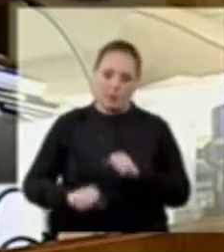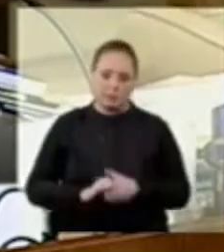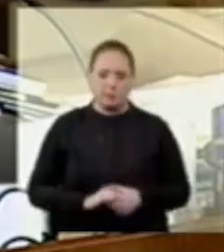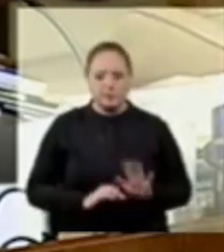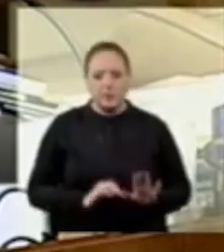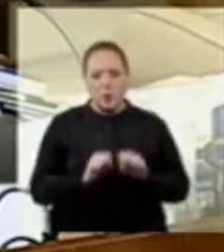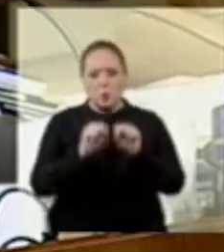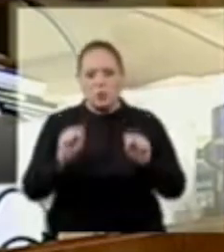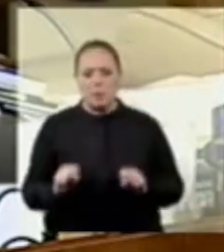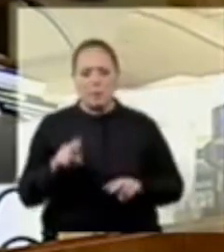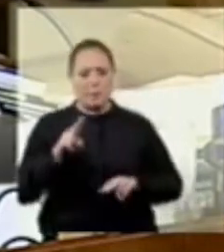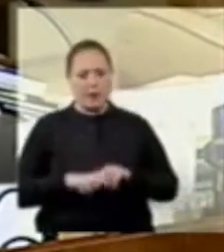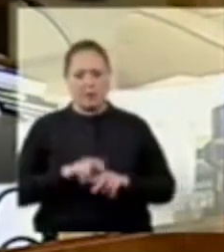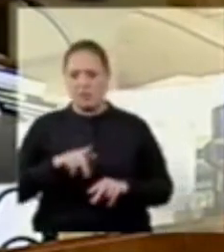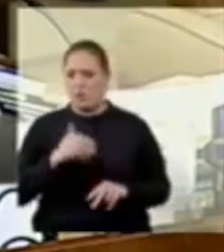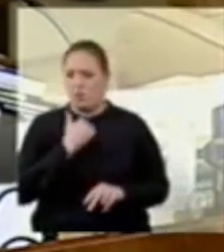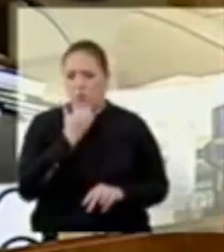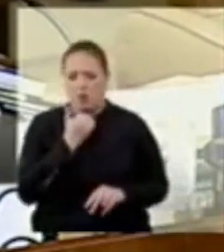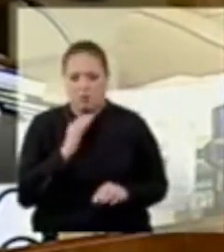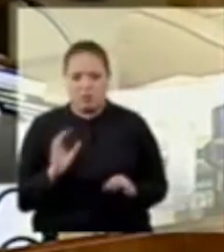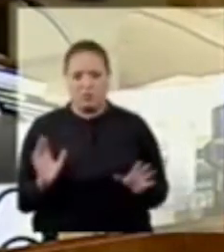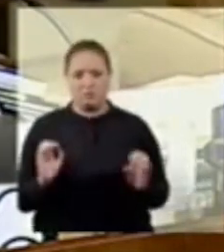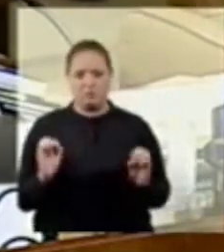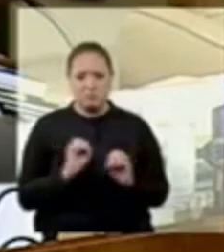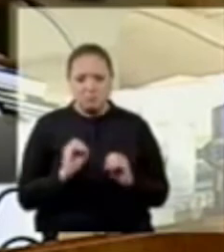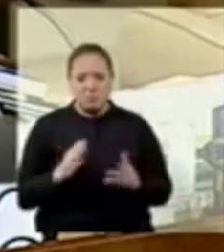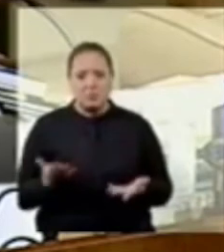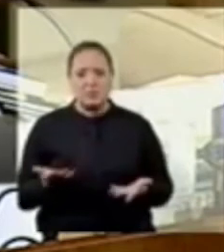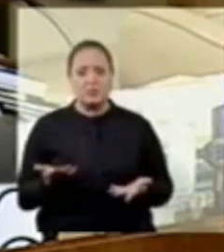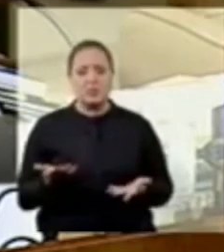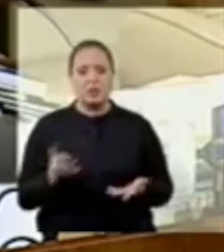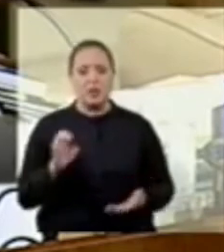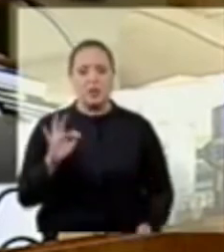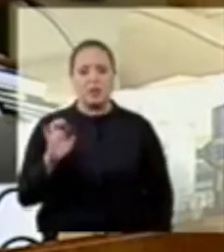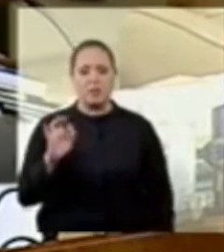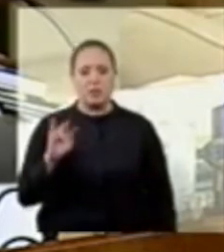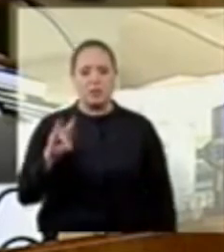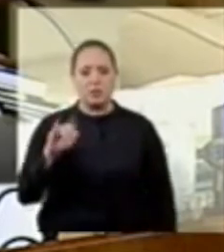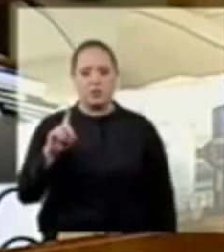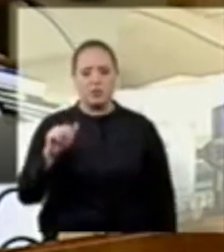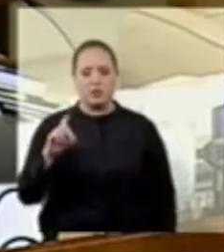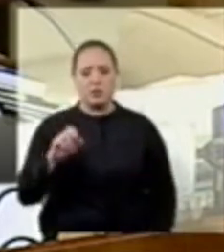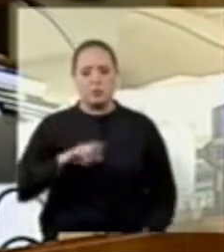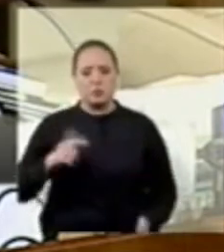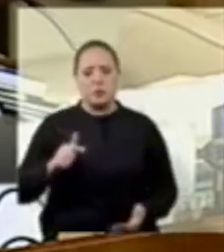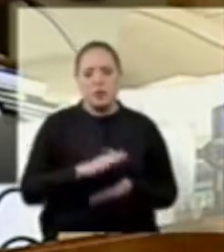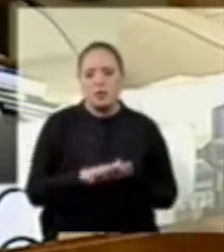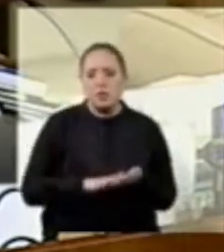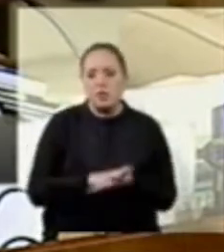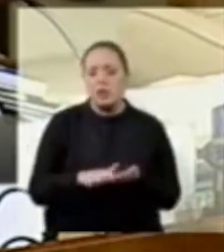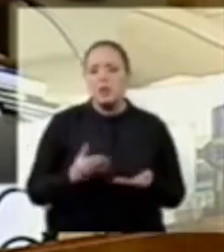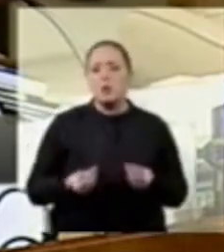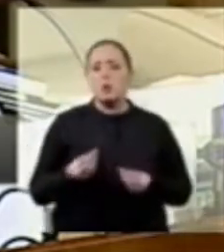que não funciona com um mínimo de efetividade desperta os instintos de se